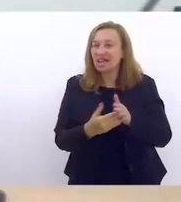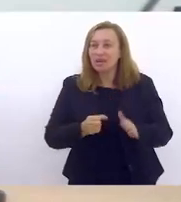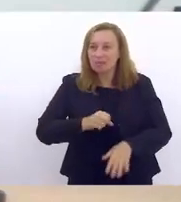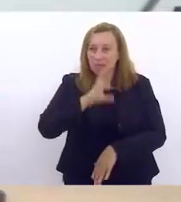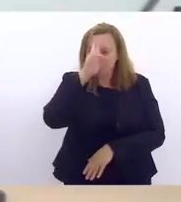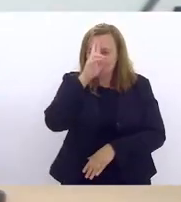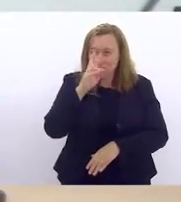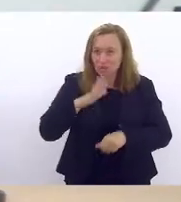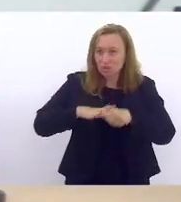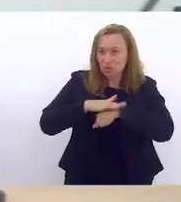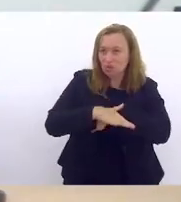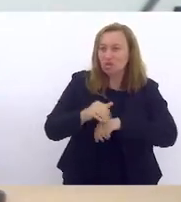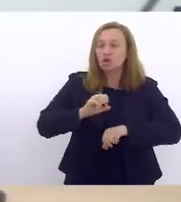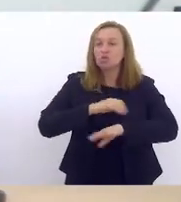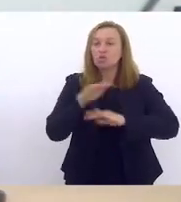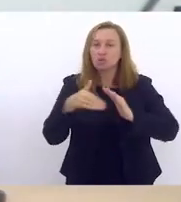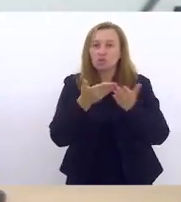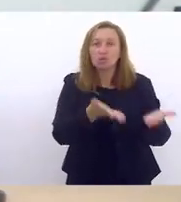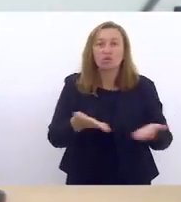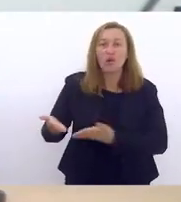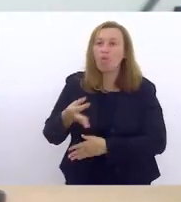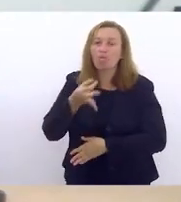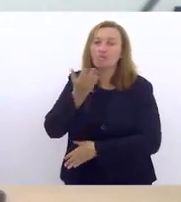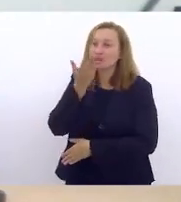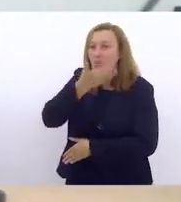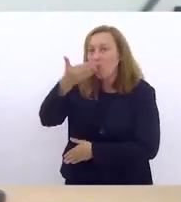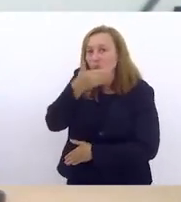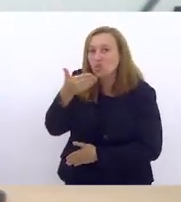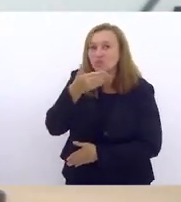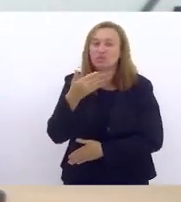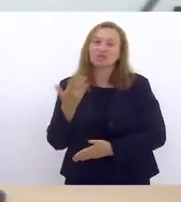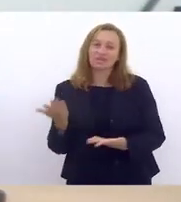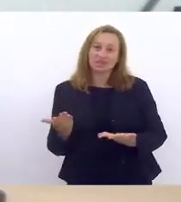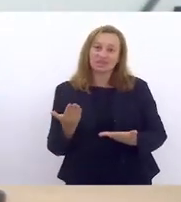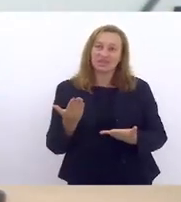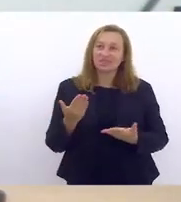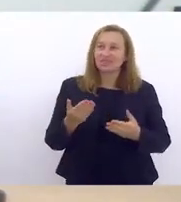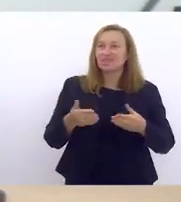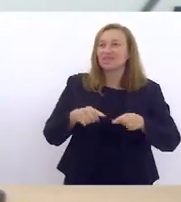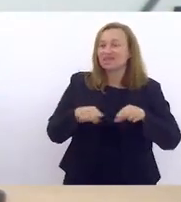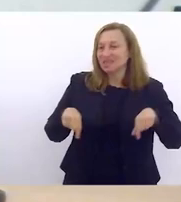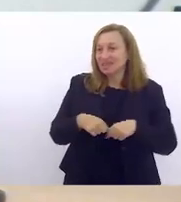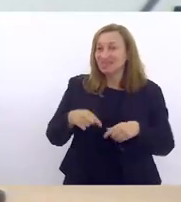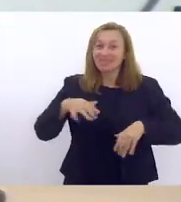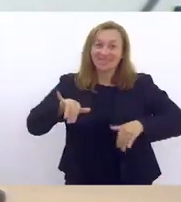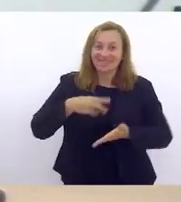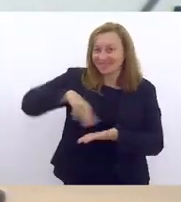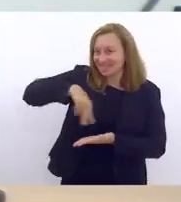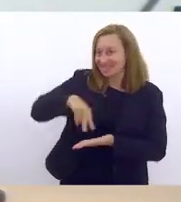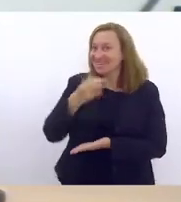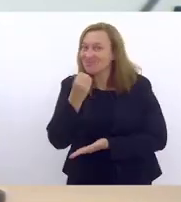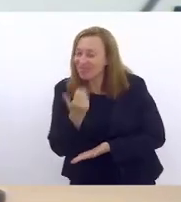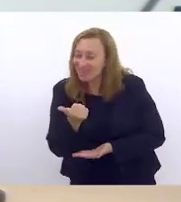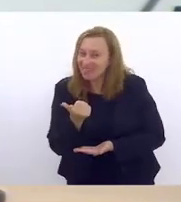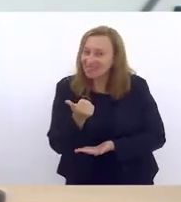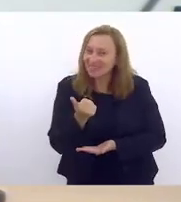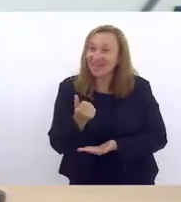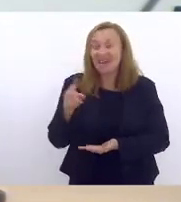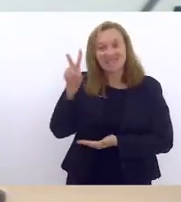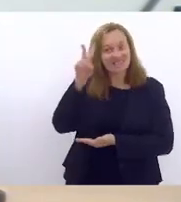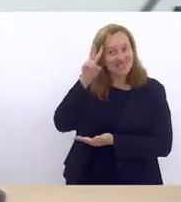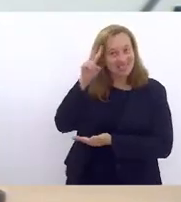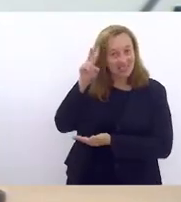os nossos convidados. Podem comparecer, vai ter bolo, vai ter docinho, vai ter dança. Tá bom? E é isso.